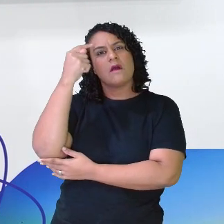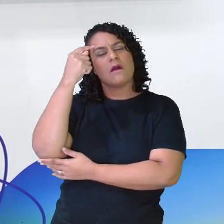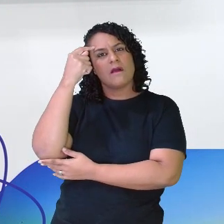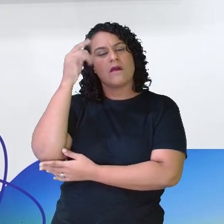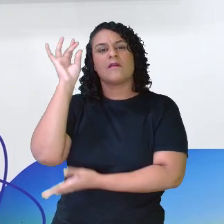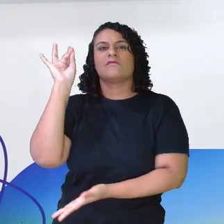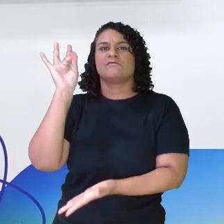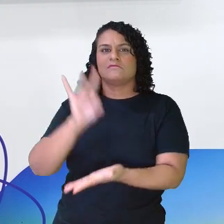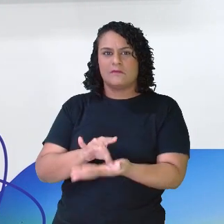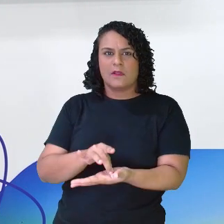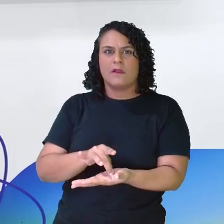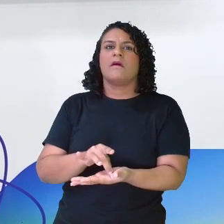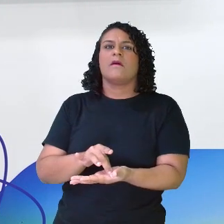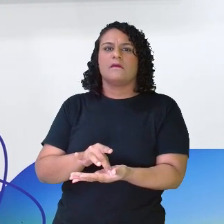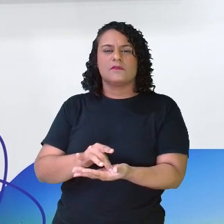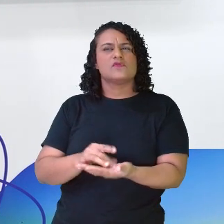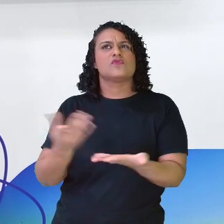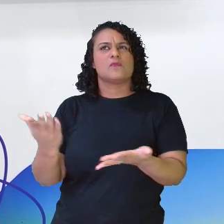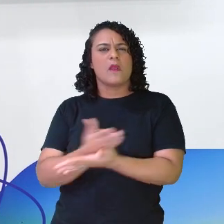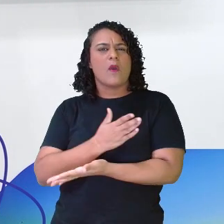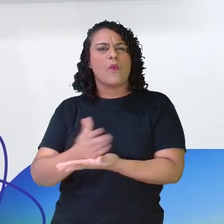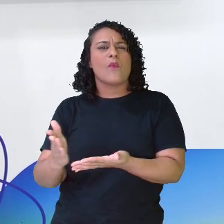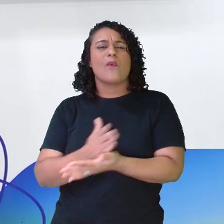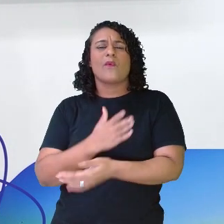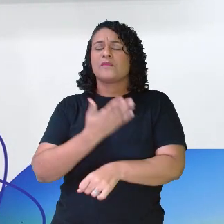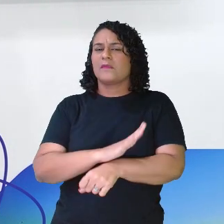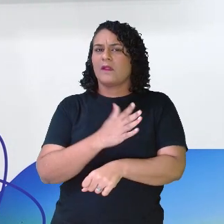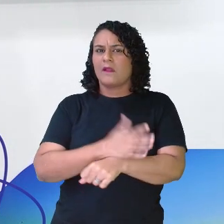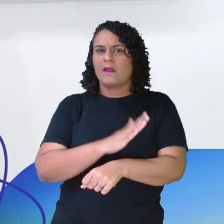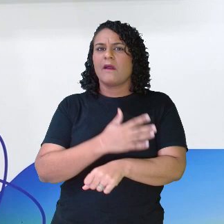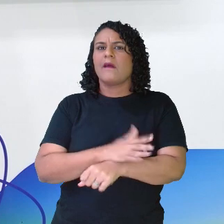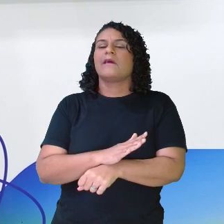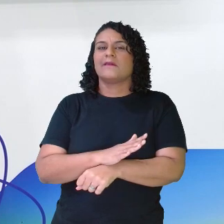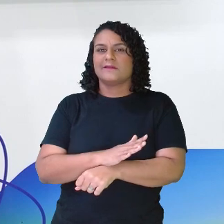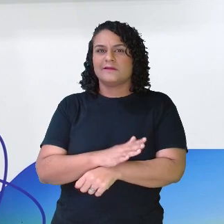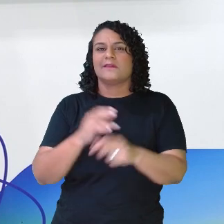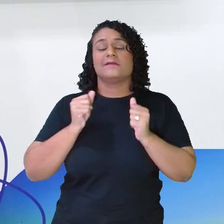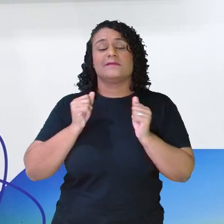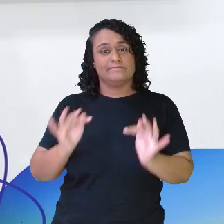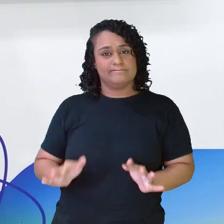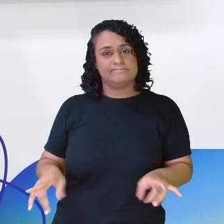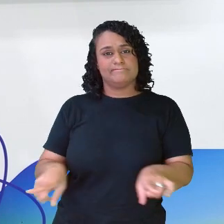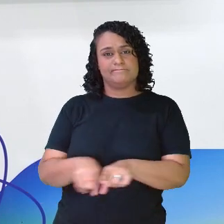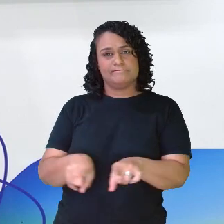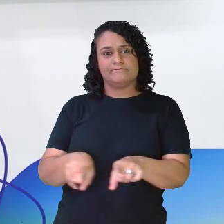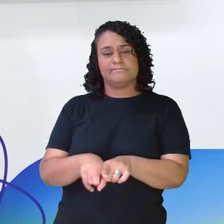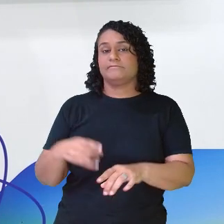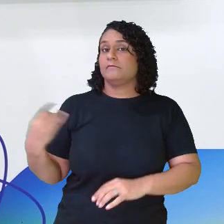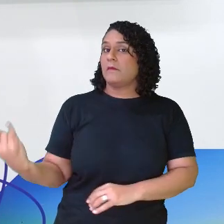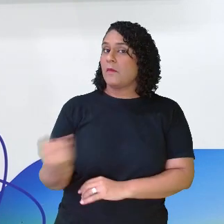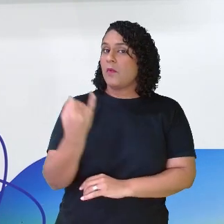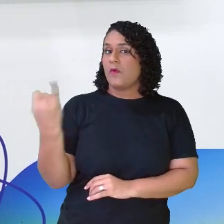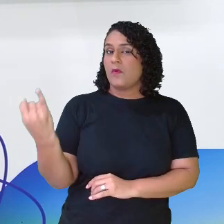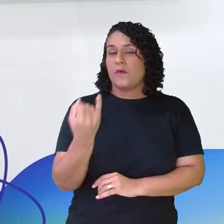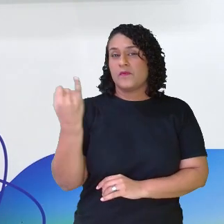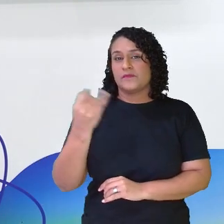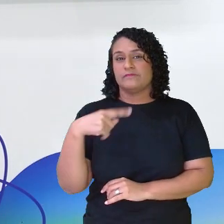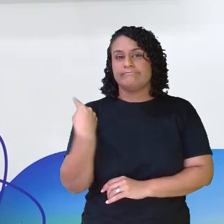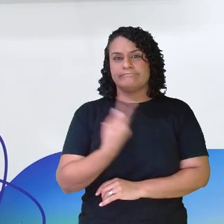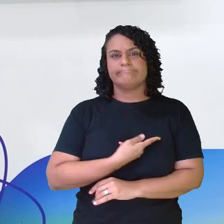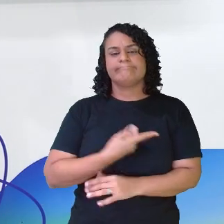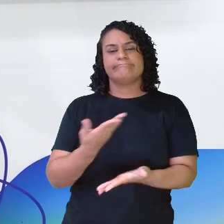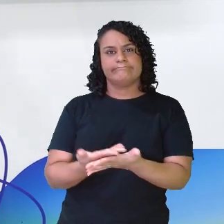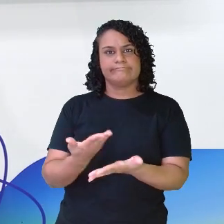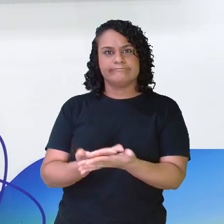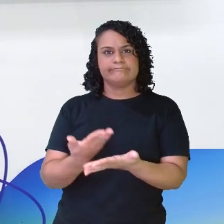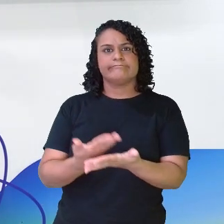refletir sobre determinadas ações, sobre determinadas atitudes. Muito importante a gente estudar a história.